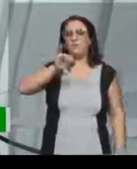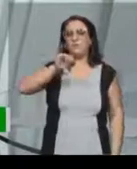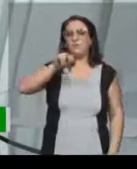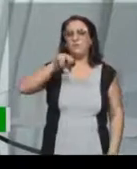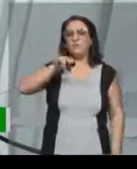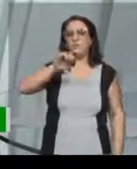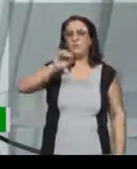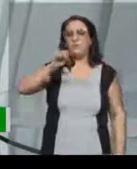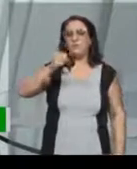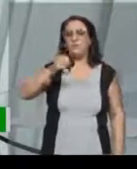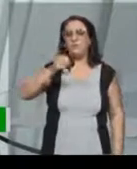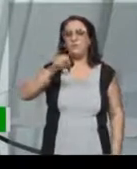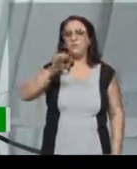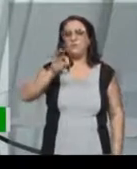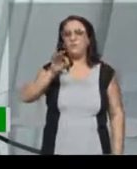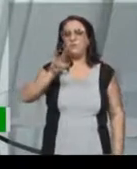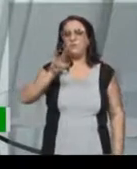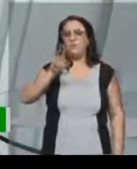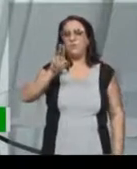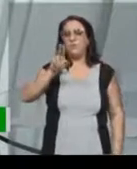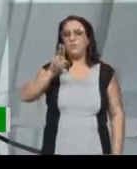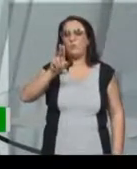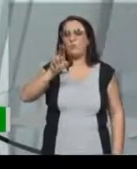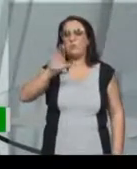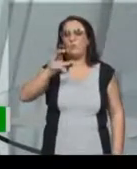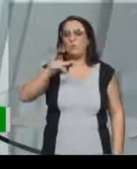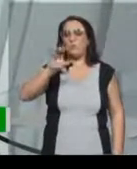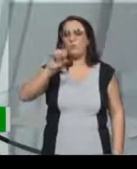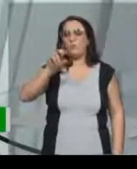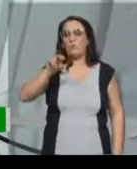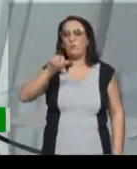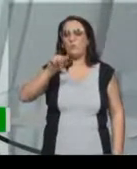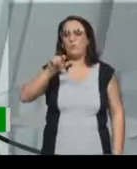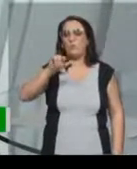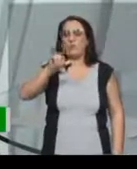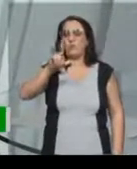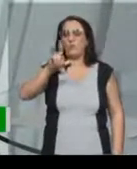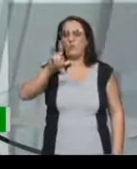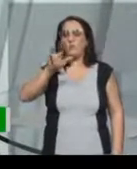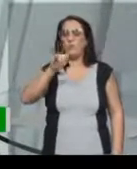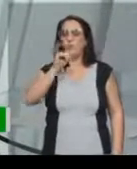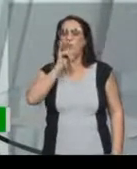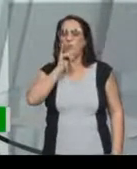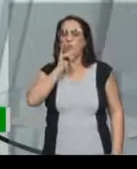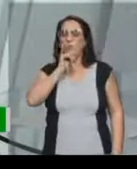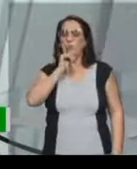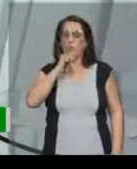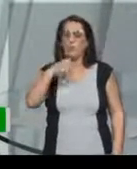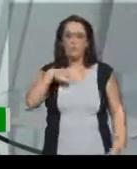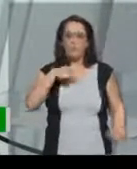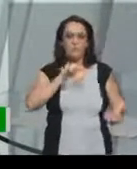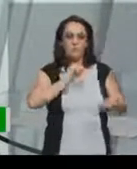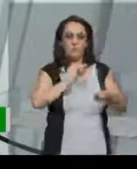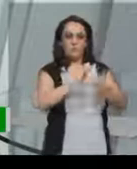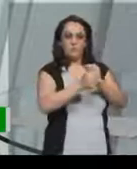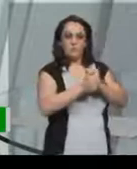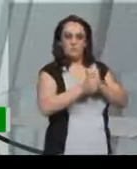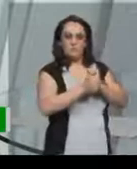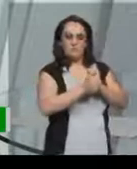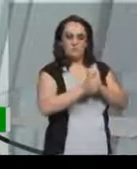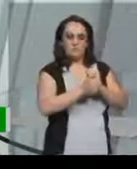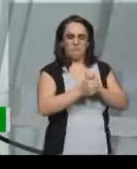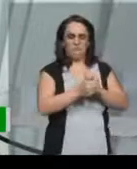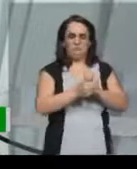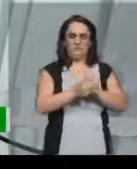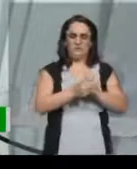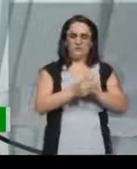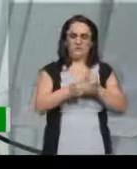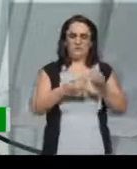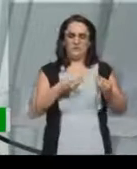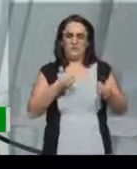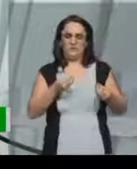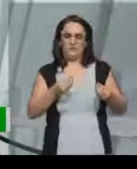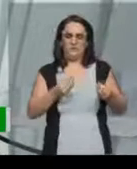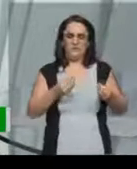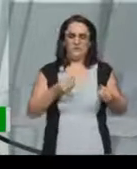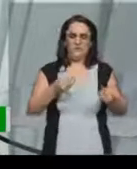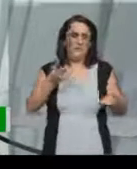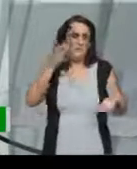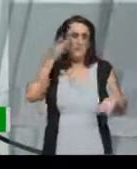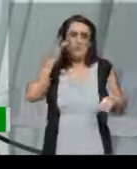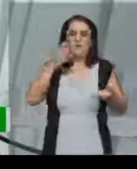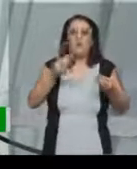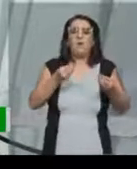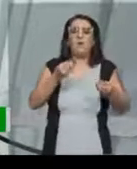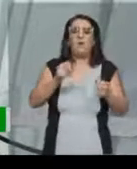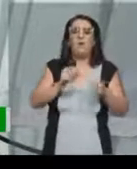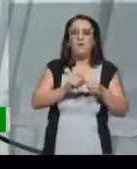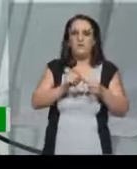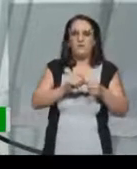eu estou com um jogo, vou jogar. Eu não sei como agir naquele jogo, quais são... Eu falo que é o passo